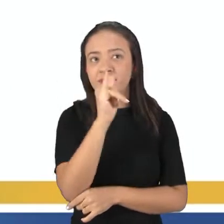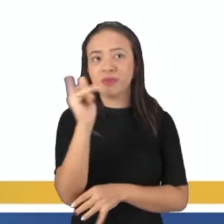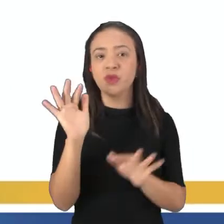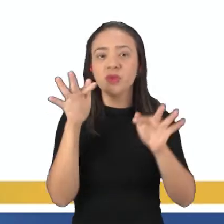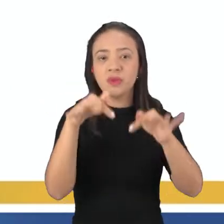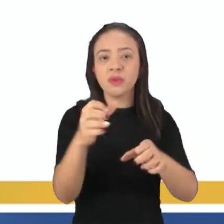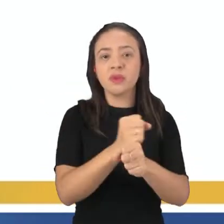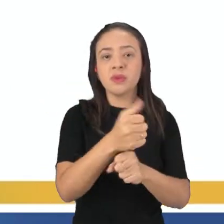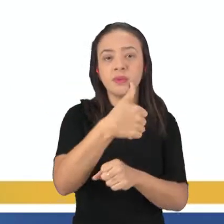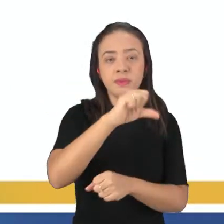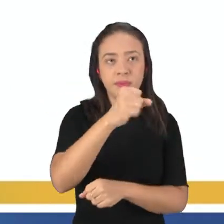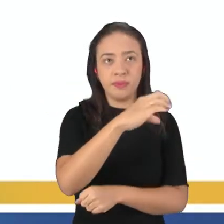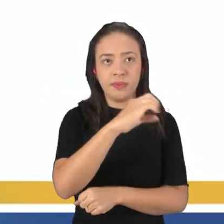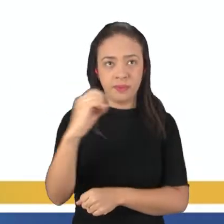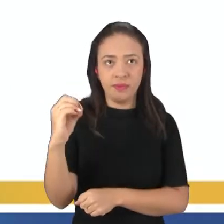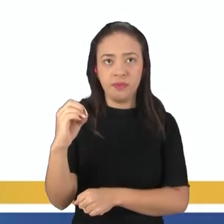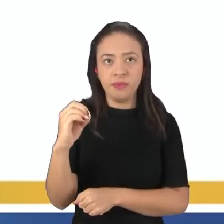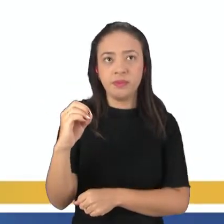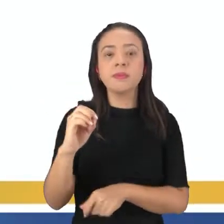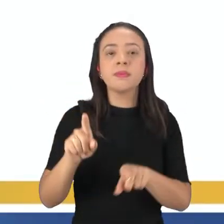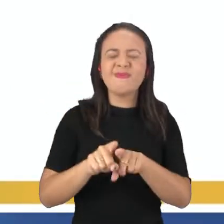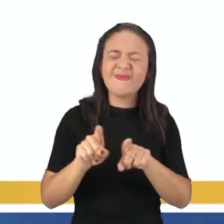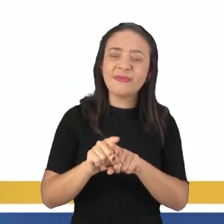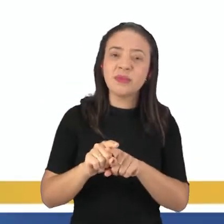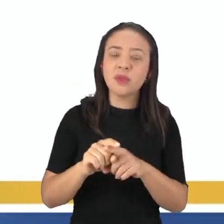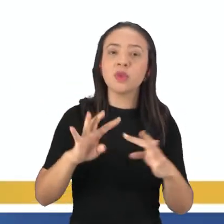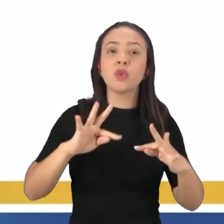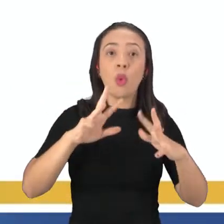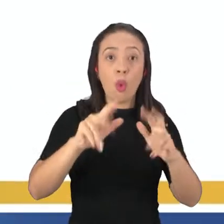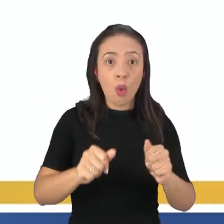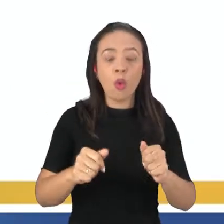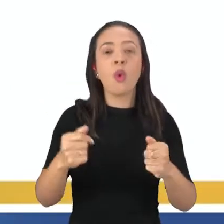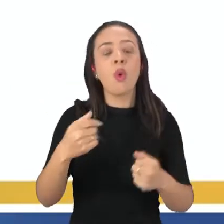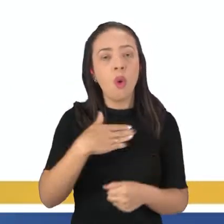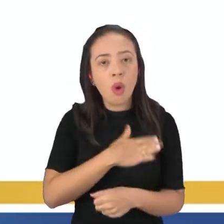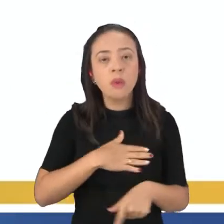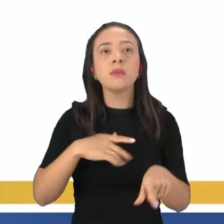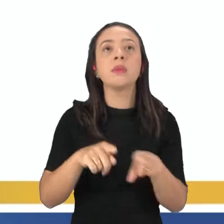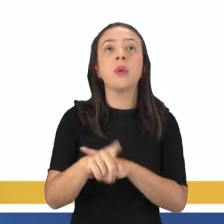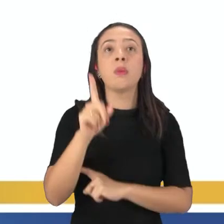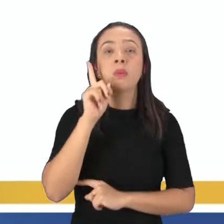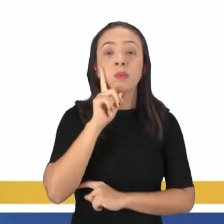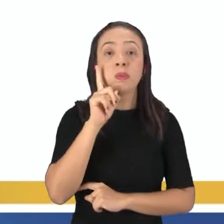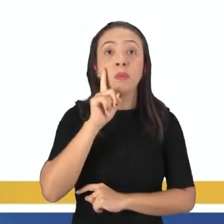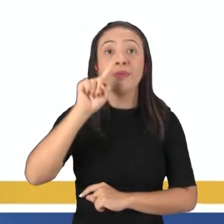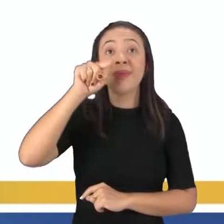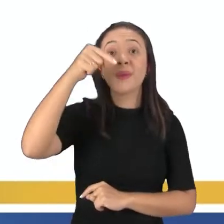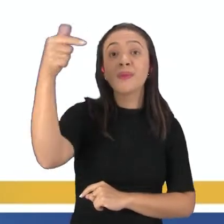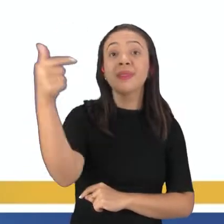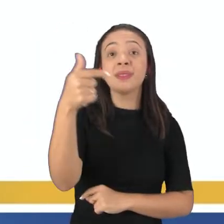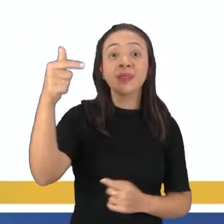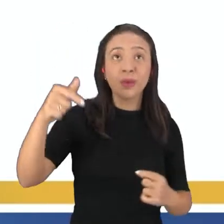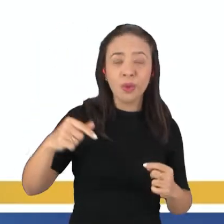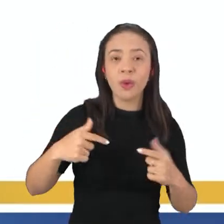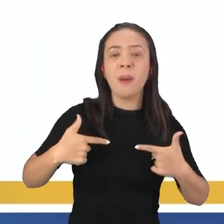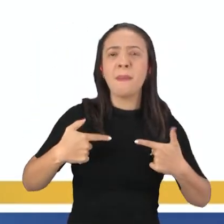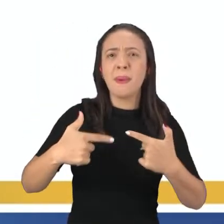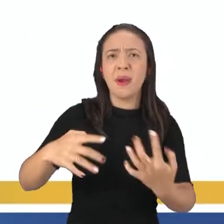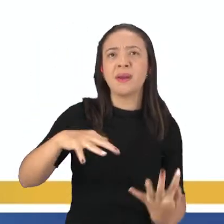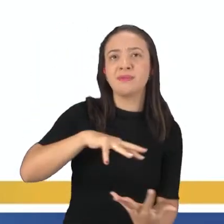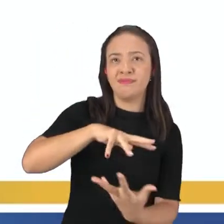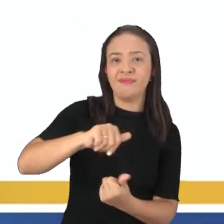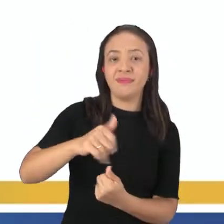no final de 1800. Tornou-se popular nos Estados Unidos após a Segunda Guerra Mundial.